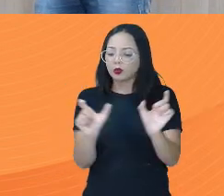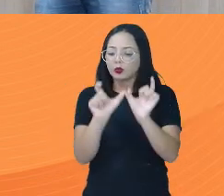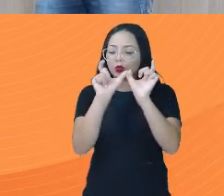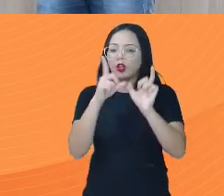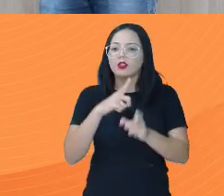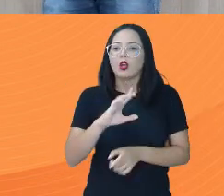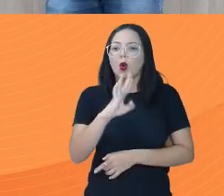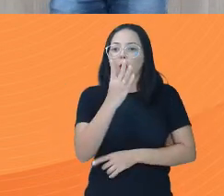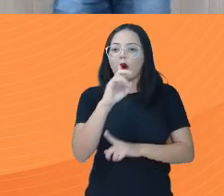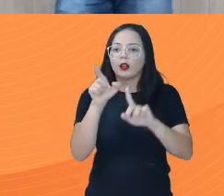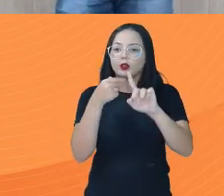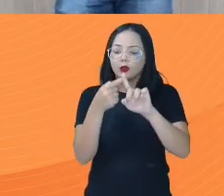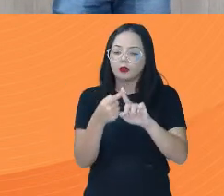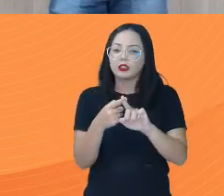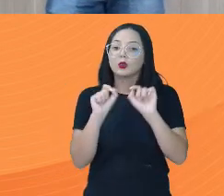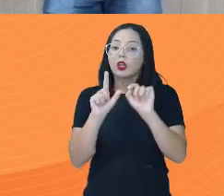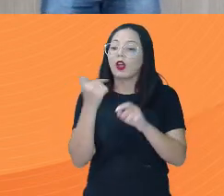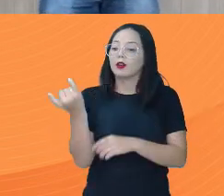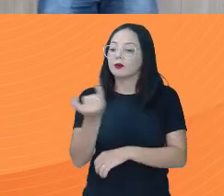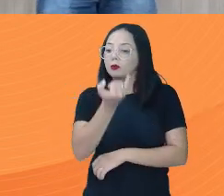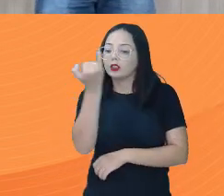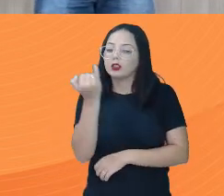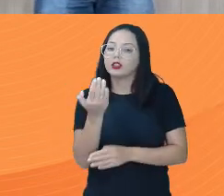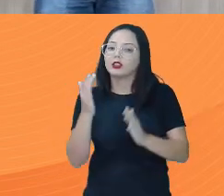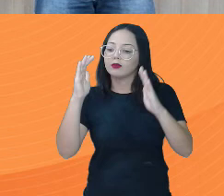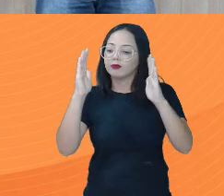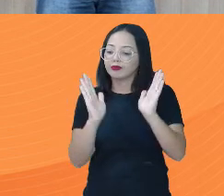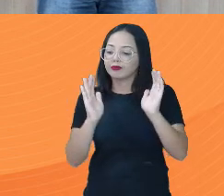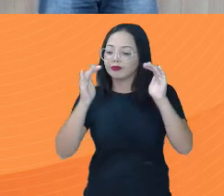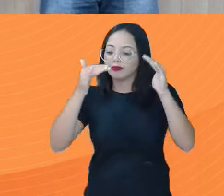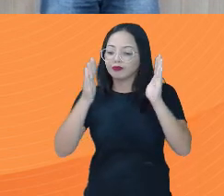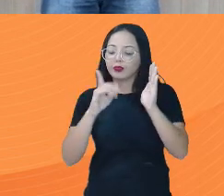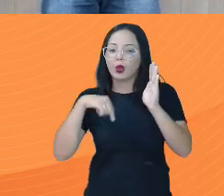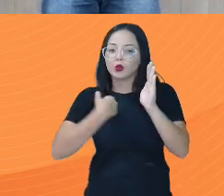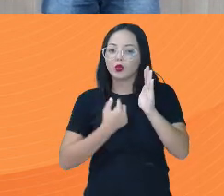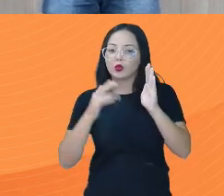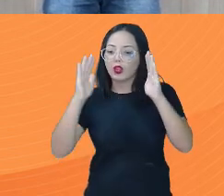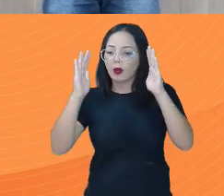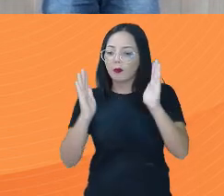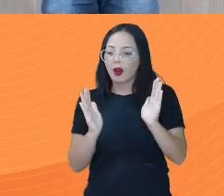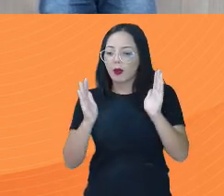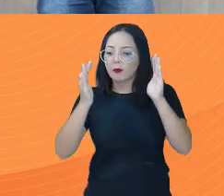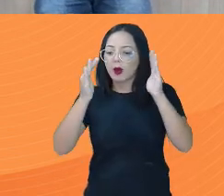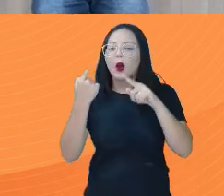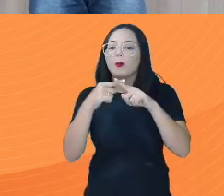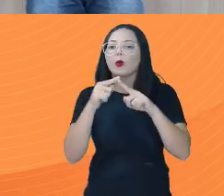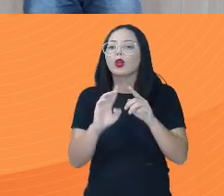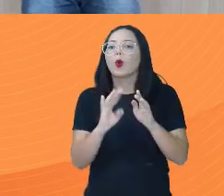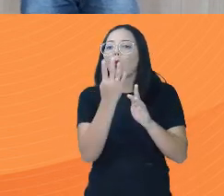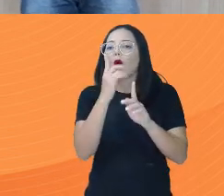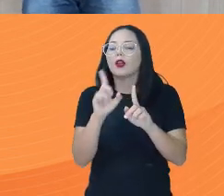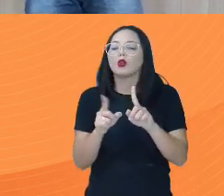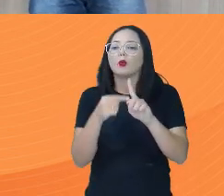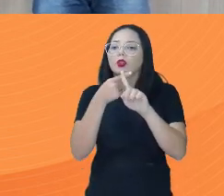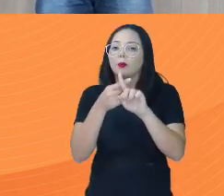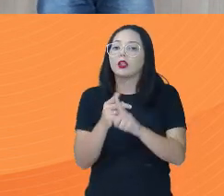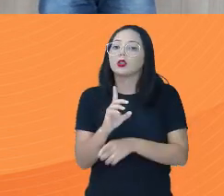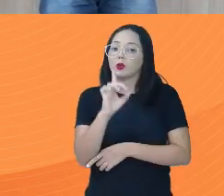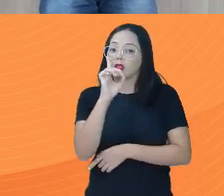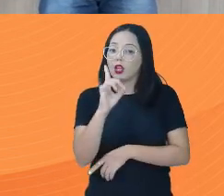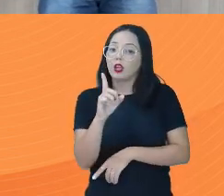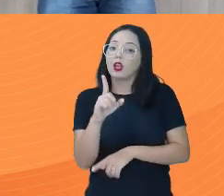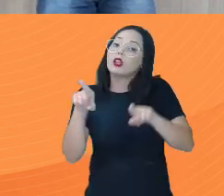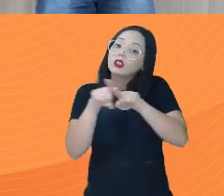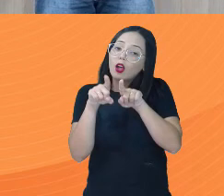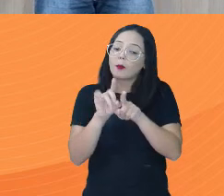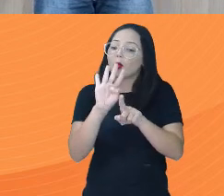4 vezes. É bastante importante essa questão do parênteses aí, certo? Porque o 4 ele está multiplicando o D e